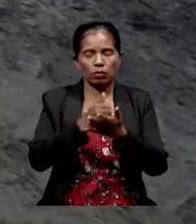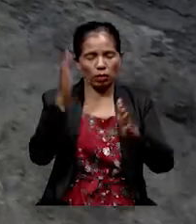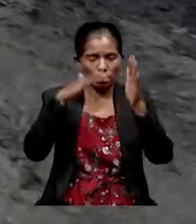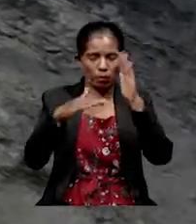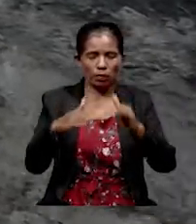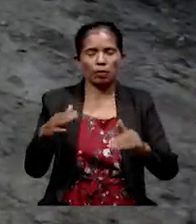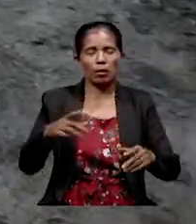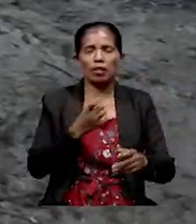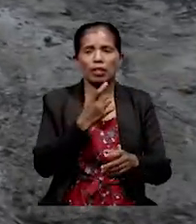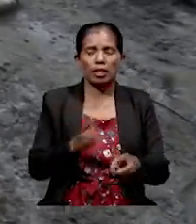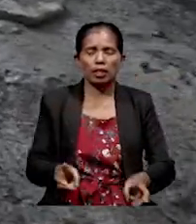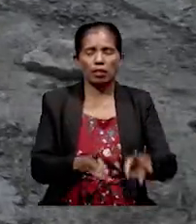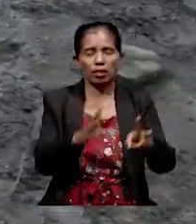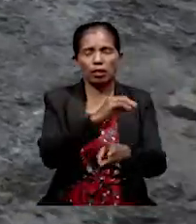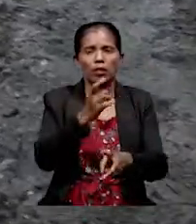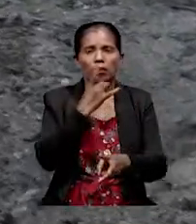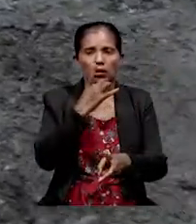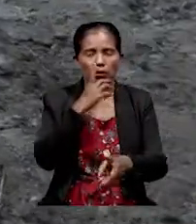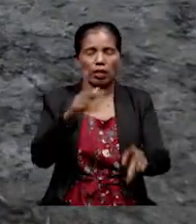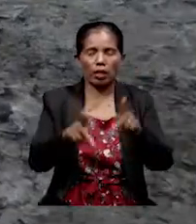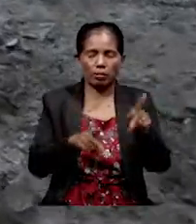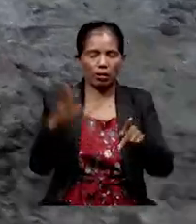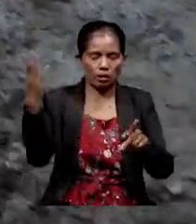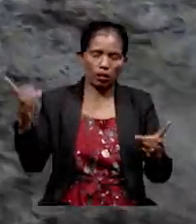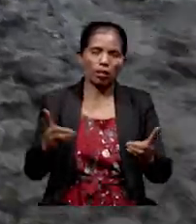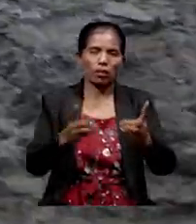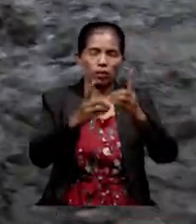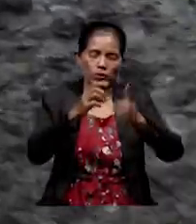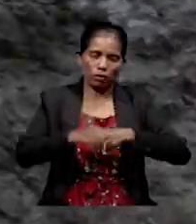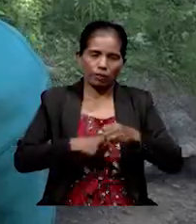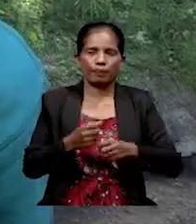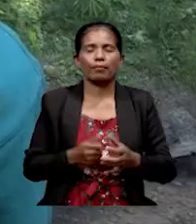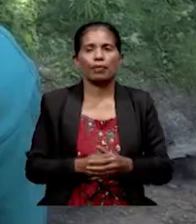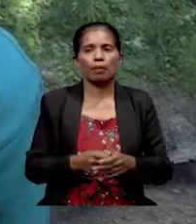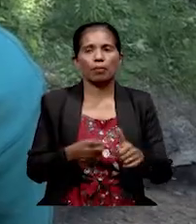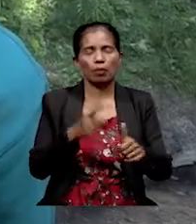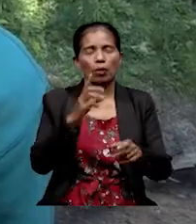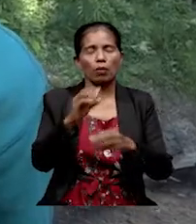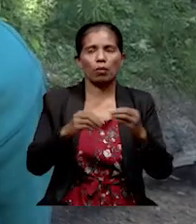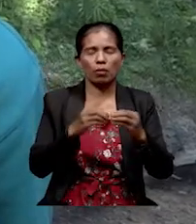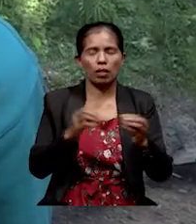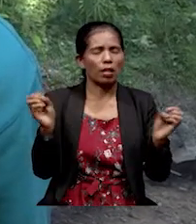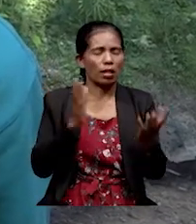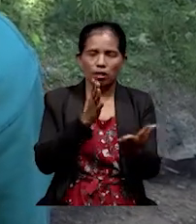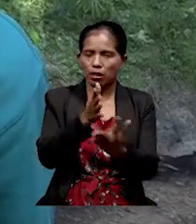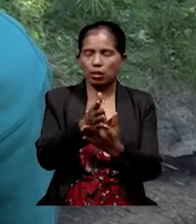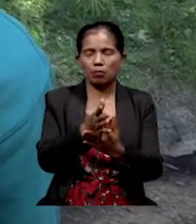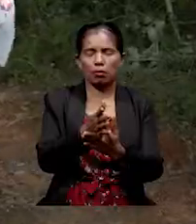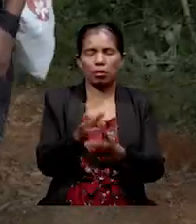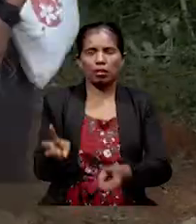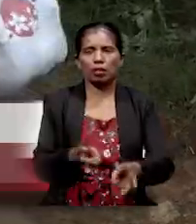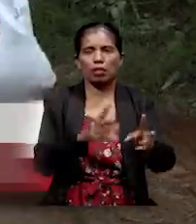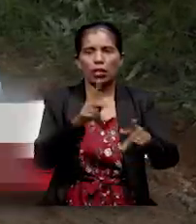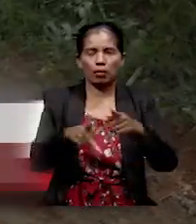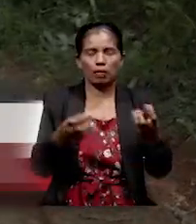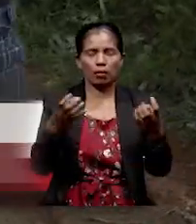no eletricidade, nebe comunidade aldeia refere enfrenta. Primeiro, colher quando vai estrada. Lá se subir estrada, também a comunidade e o produto barra,